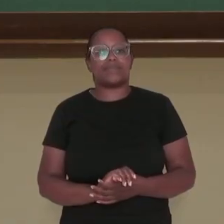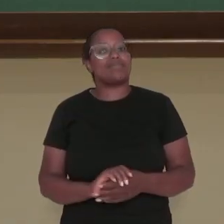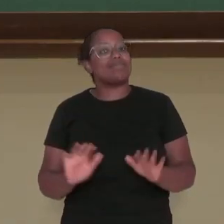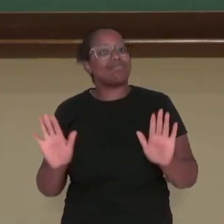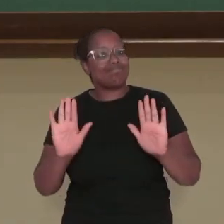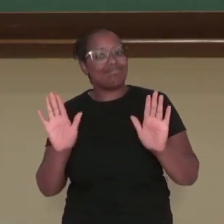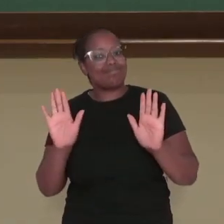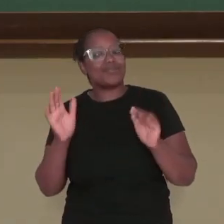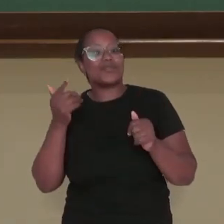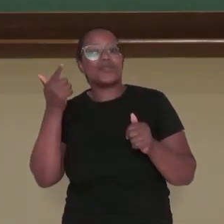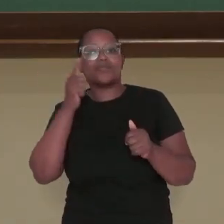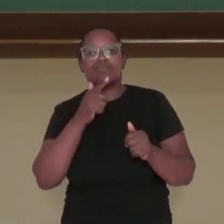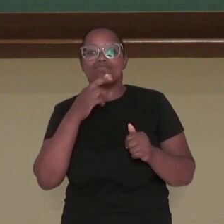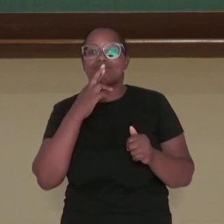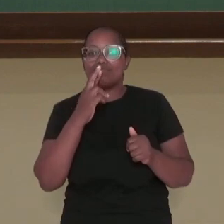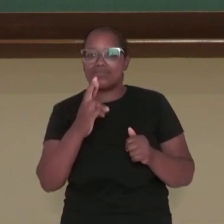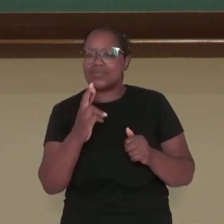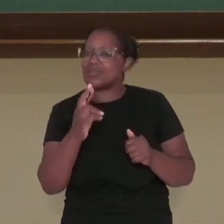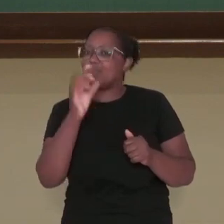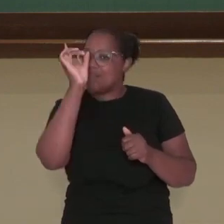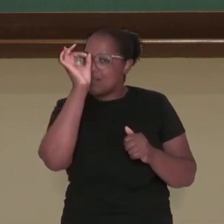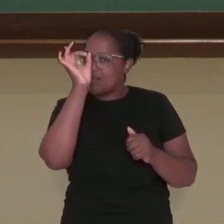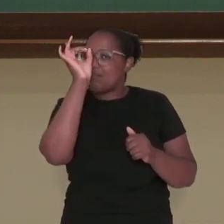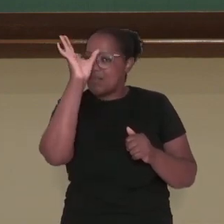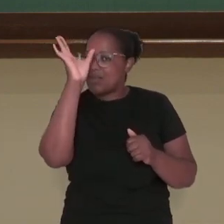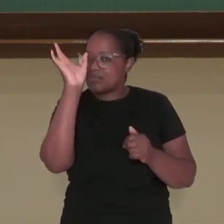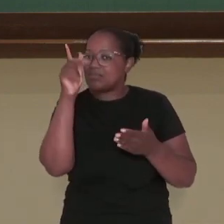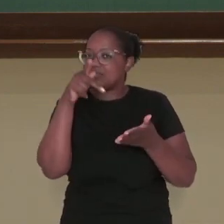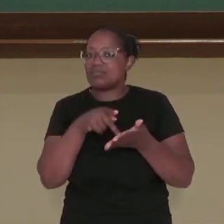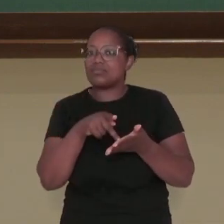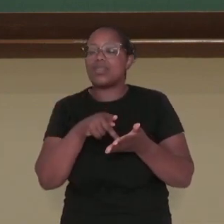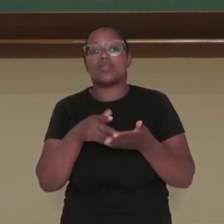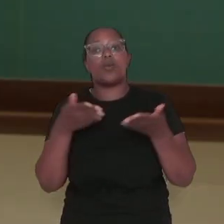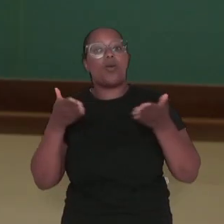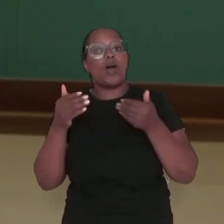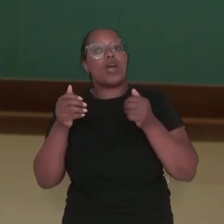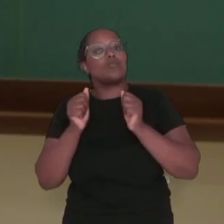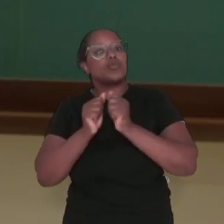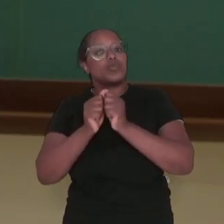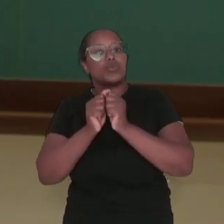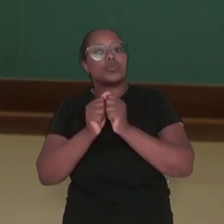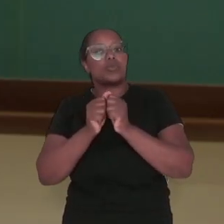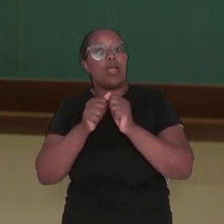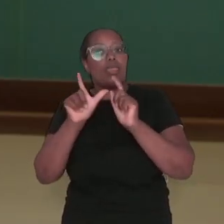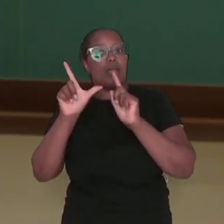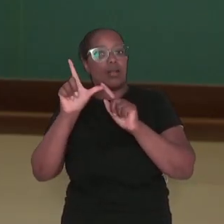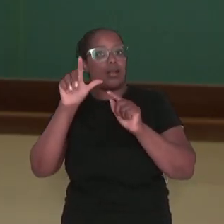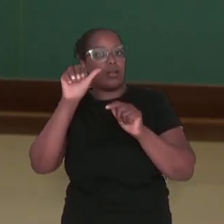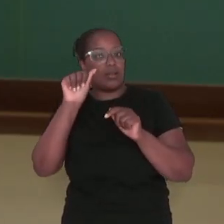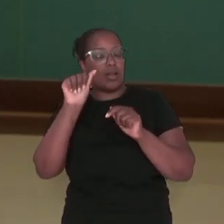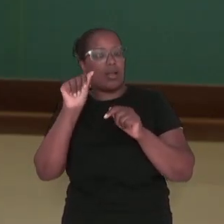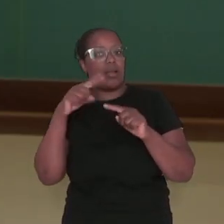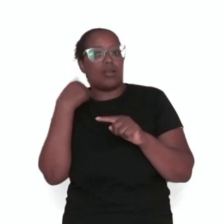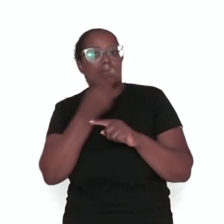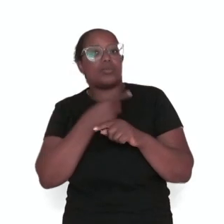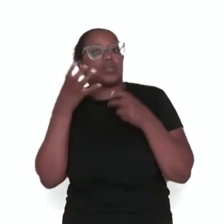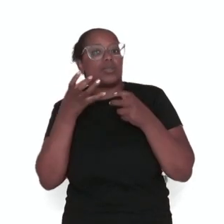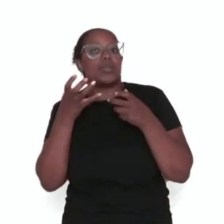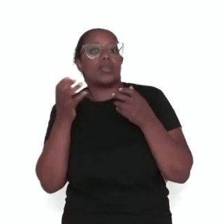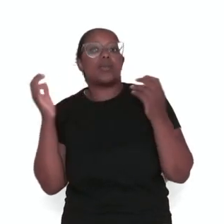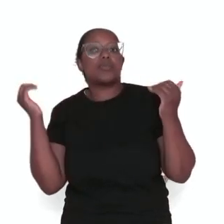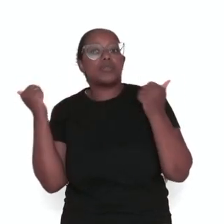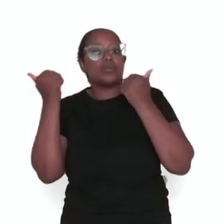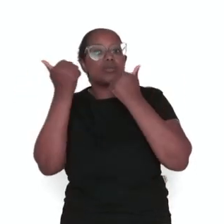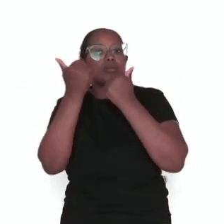E aí, pessoal, resolveram? Tava fácil, né? Então acompanhem comigo a correção. Na letra A, nós queremos